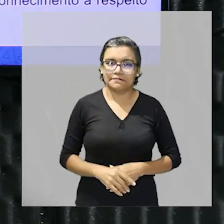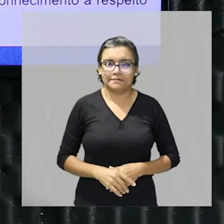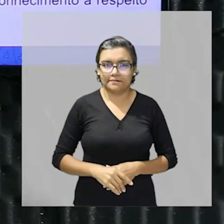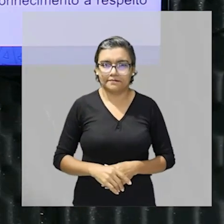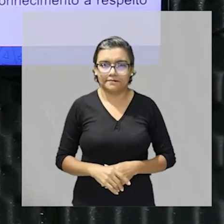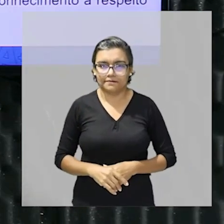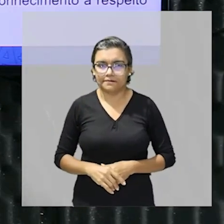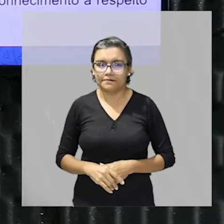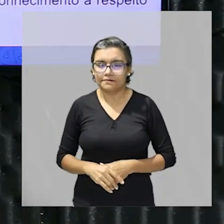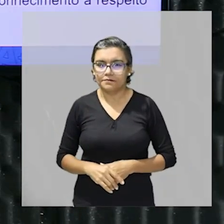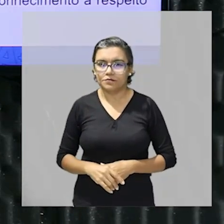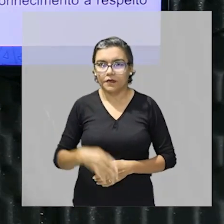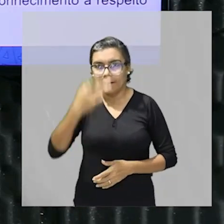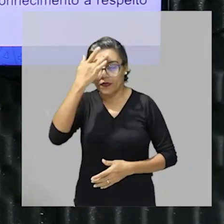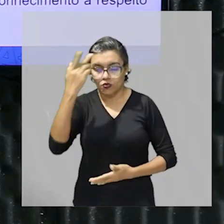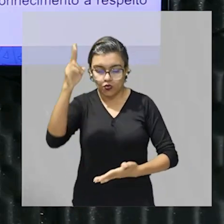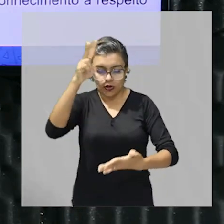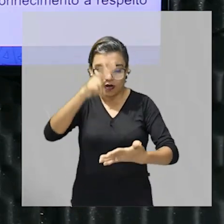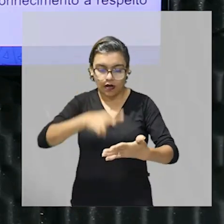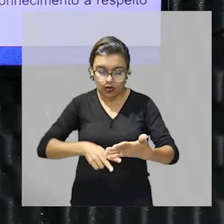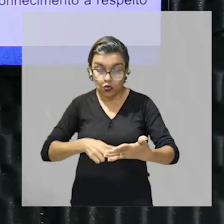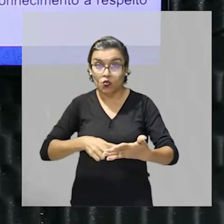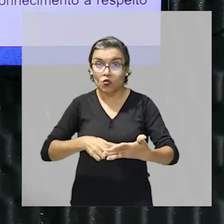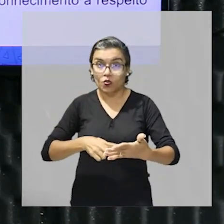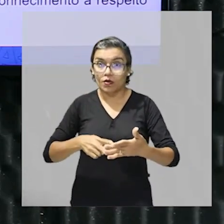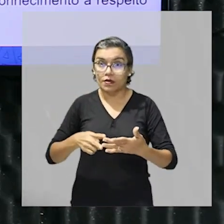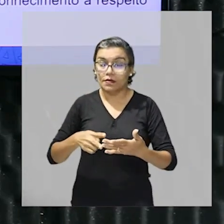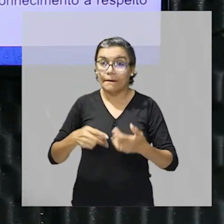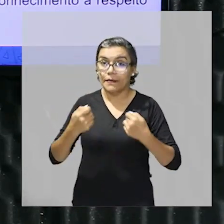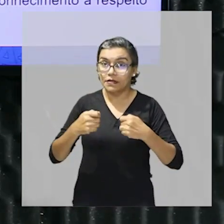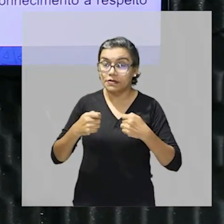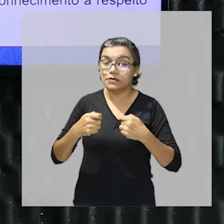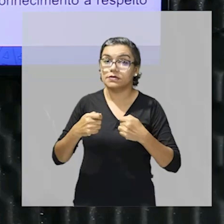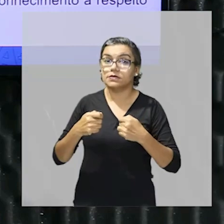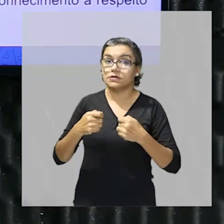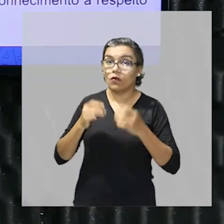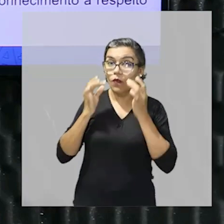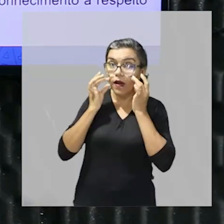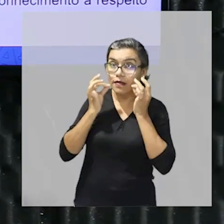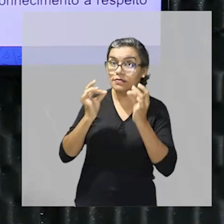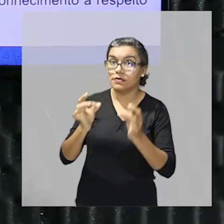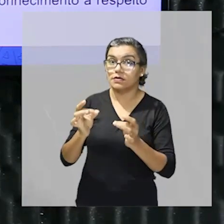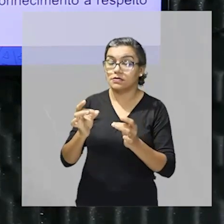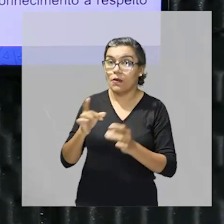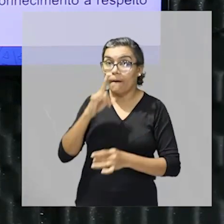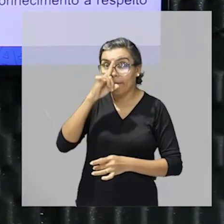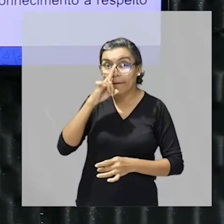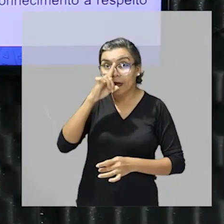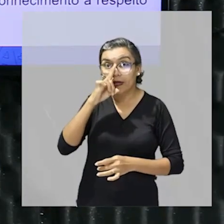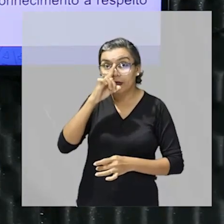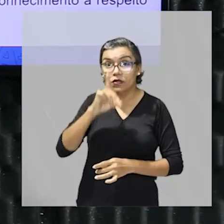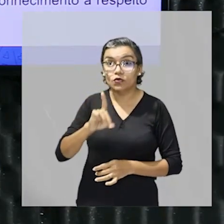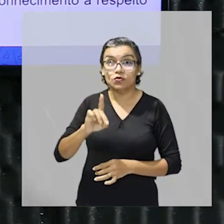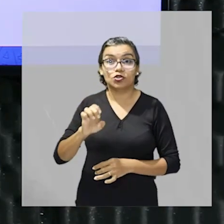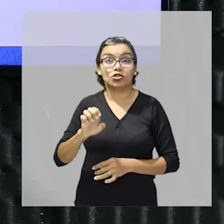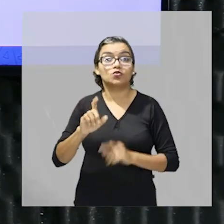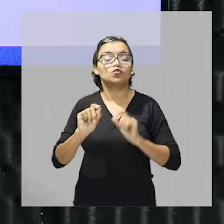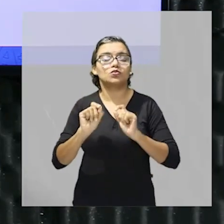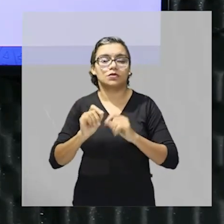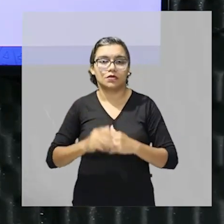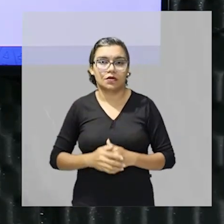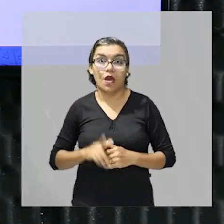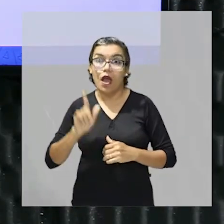It, os leitores são alertados para o perigo de. Então, a campanha é um